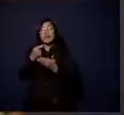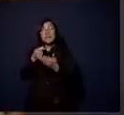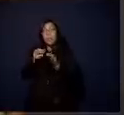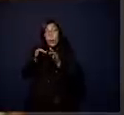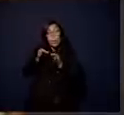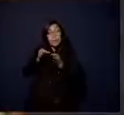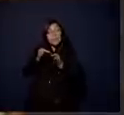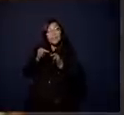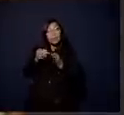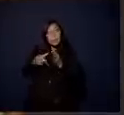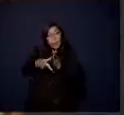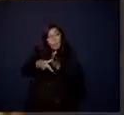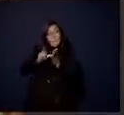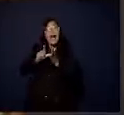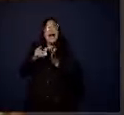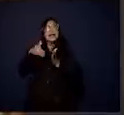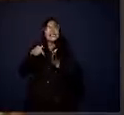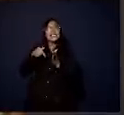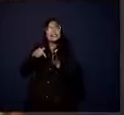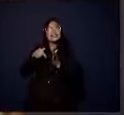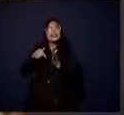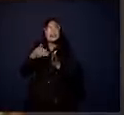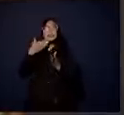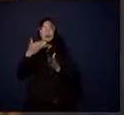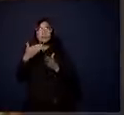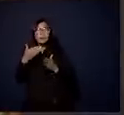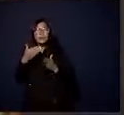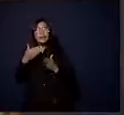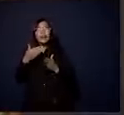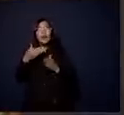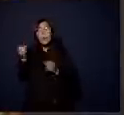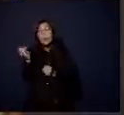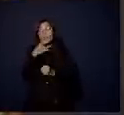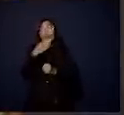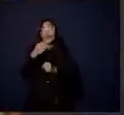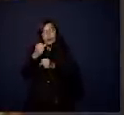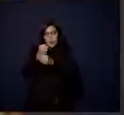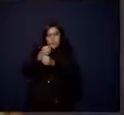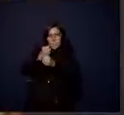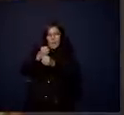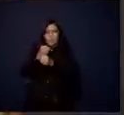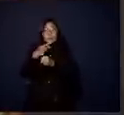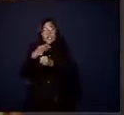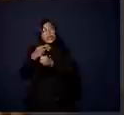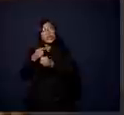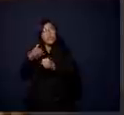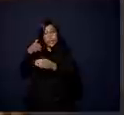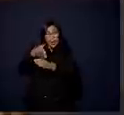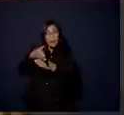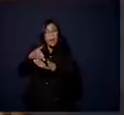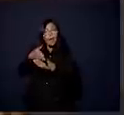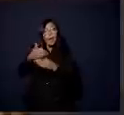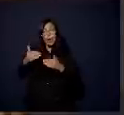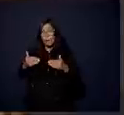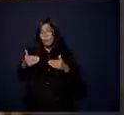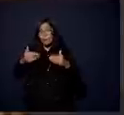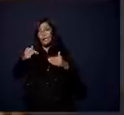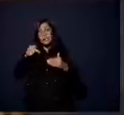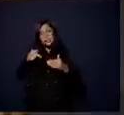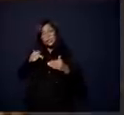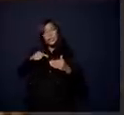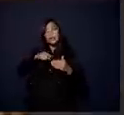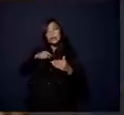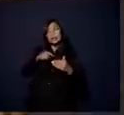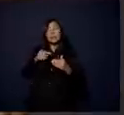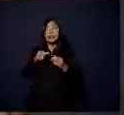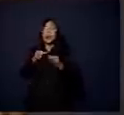trás inclusive do orçamento é uma é uma nova construção que a gente quer dar para o ministério né essa capacidade de ter um